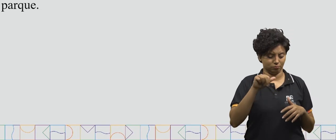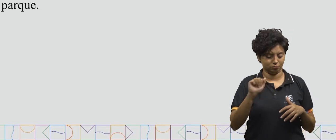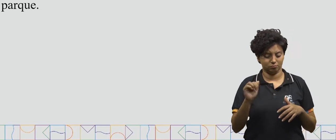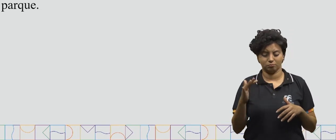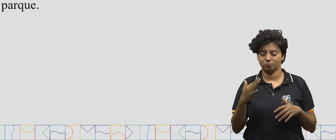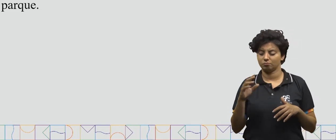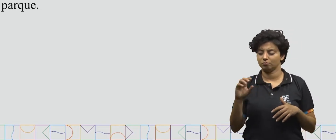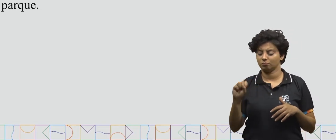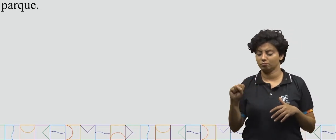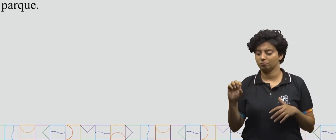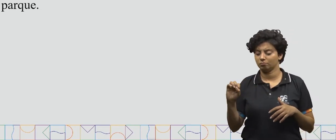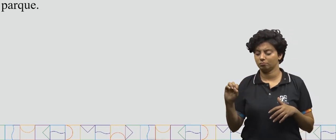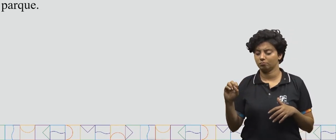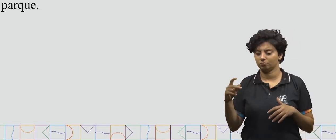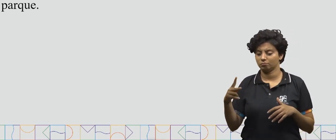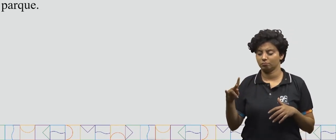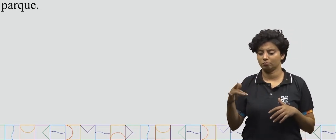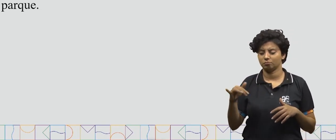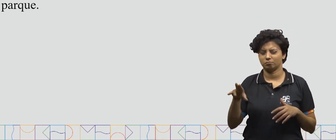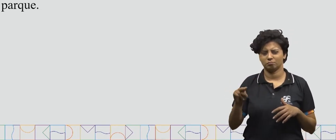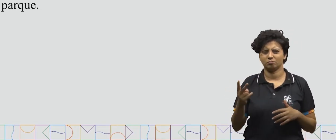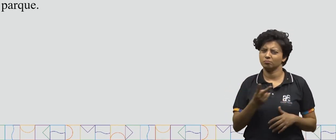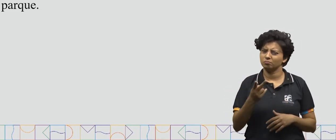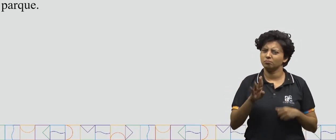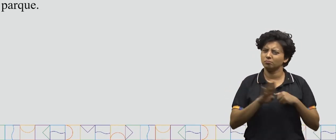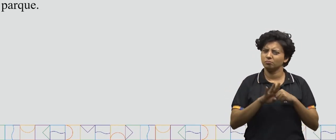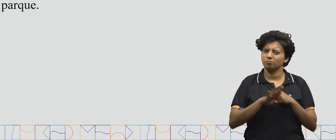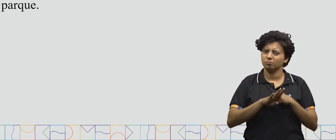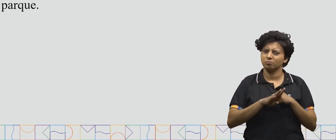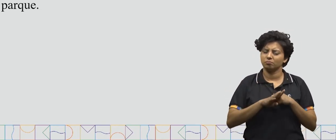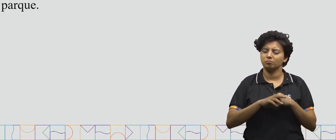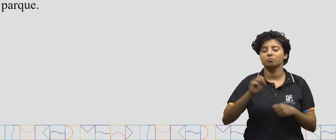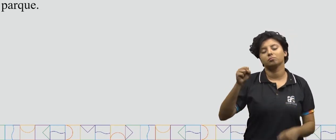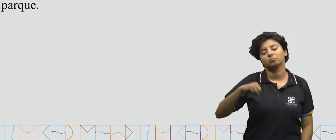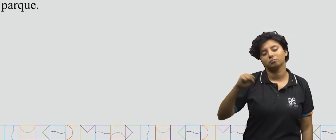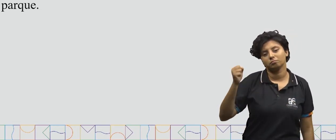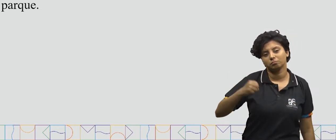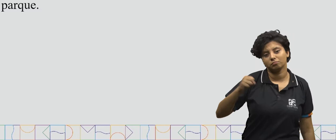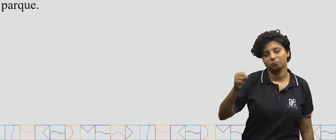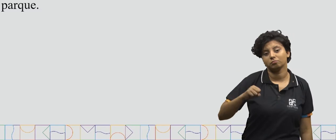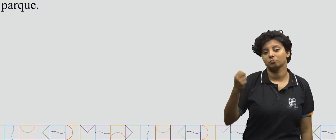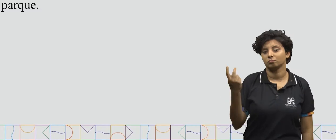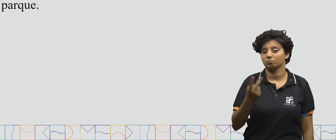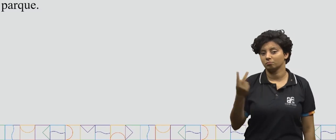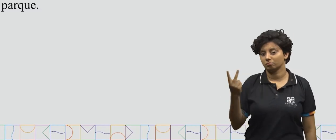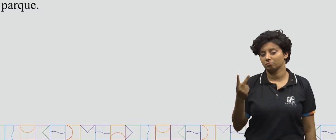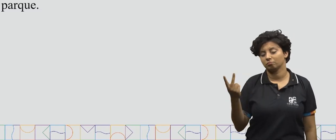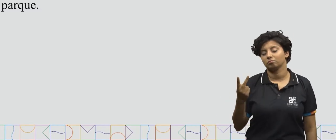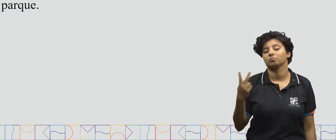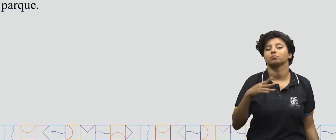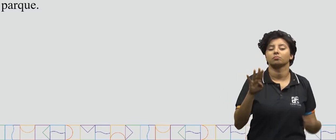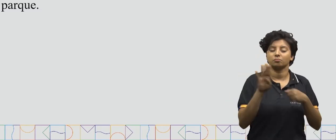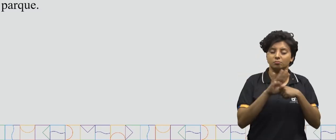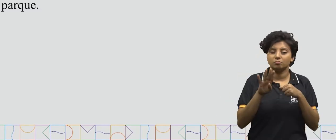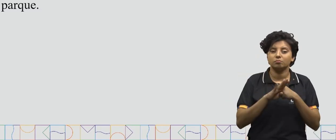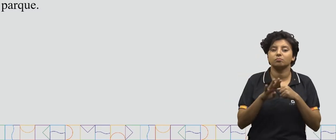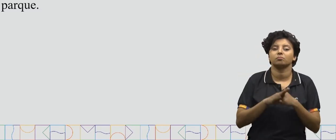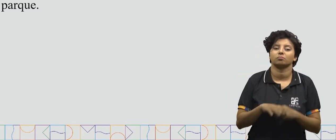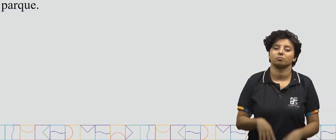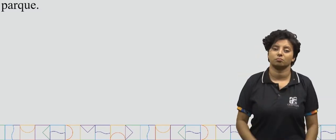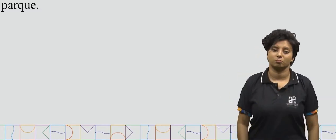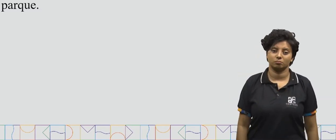e Sofia. Professora, os dois são substantivos? Sim, os dois nomes